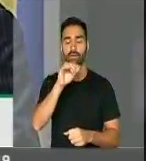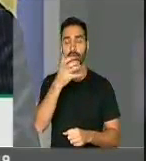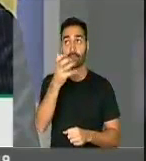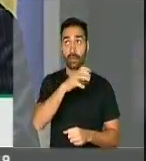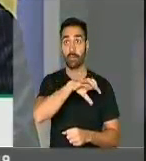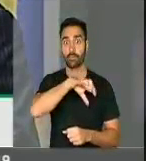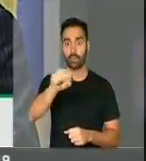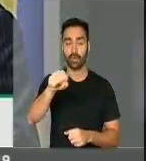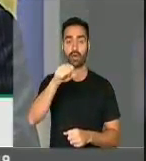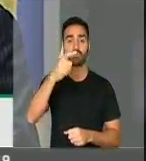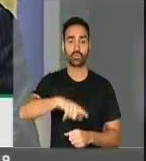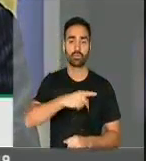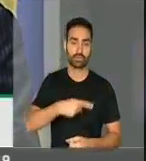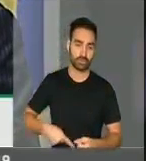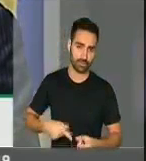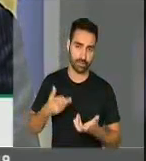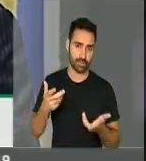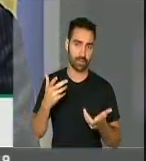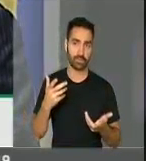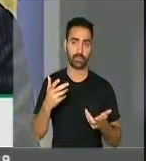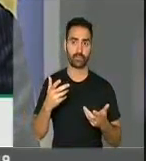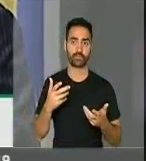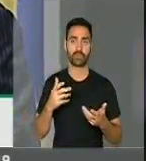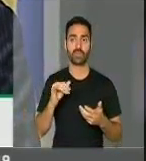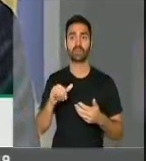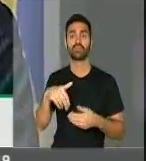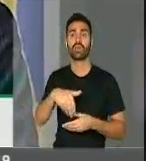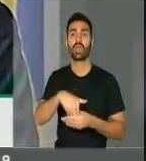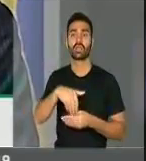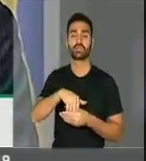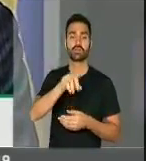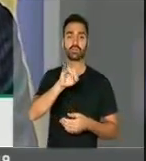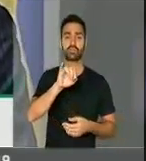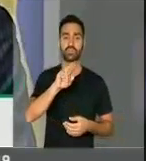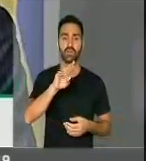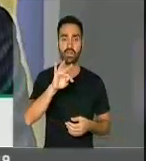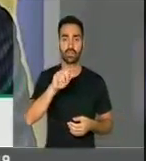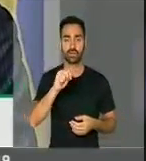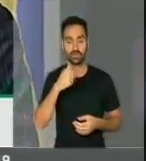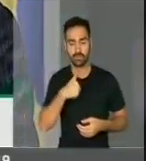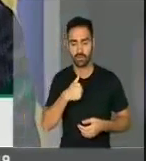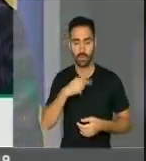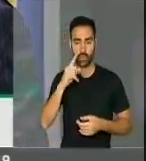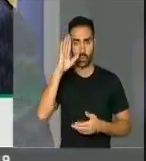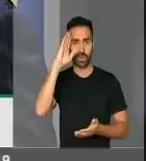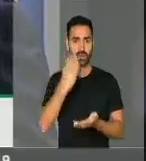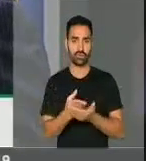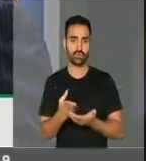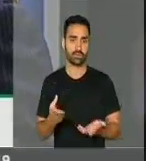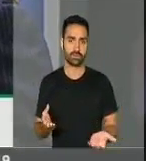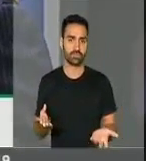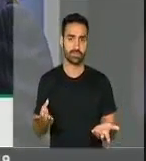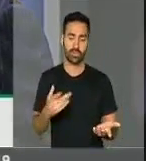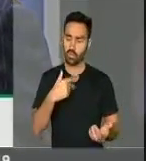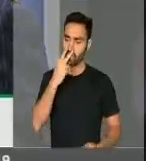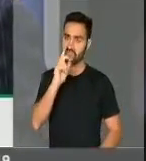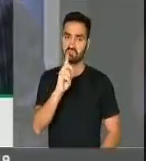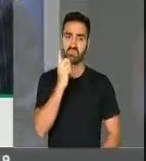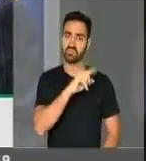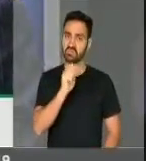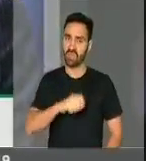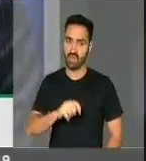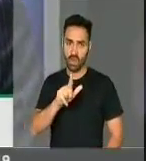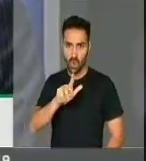partidos conseguiriam ser eleitos numa eleição direta. Eu, particularmente, não acredito, mas eu não sou o dono da verdade, pode ser que eu esteja